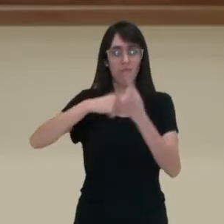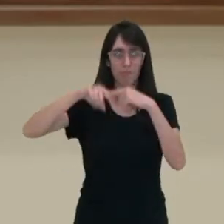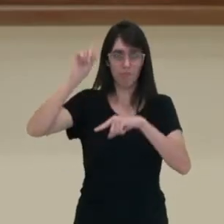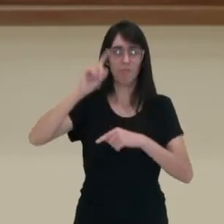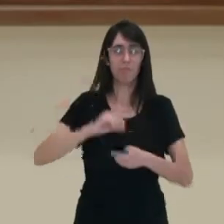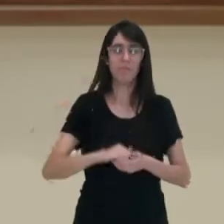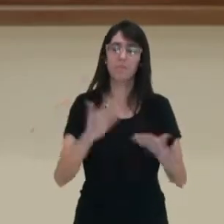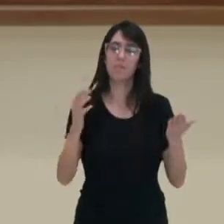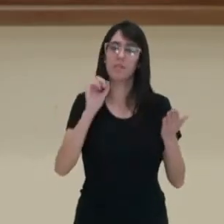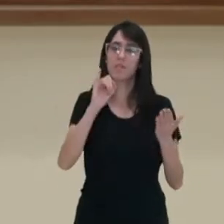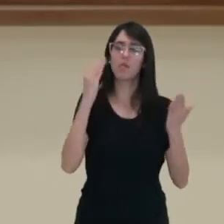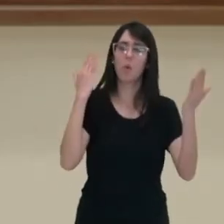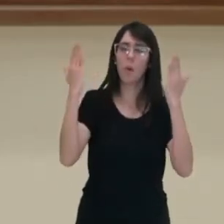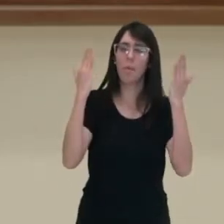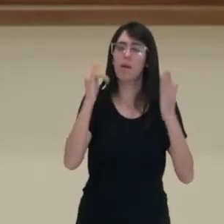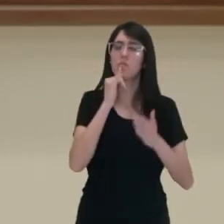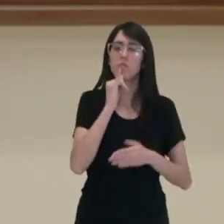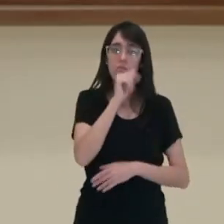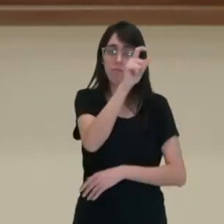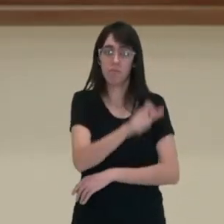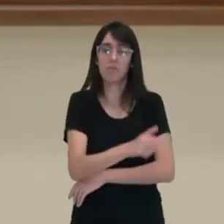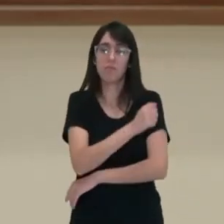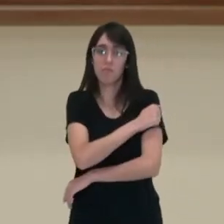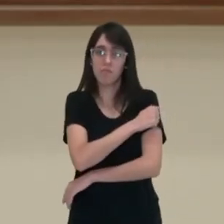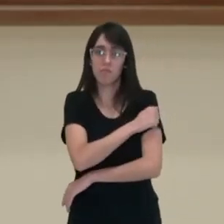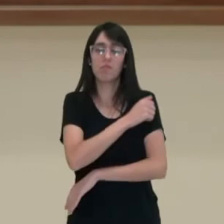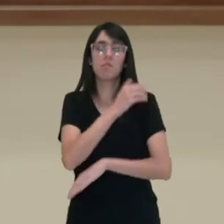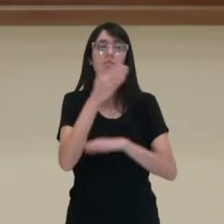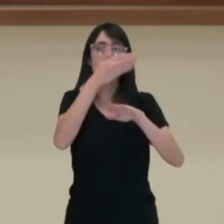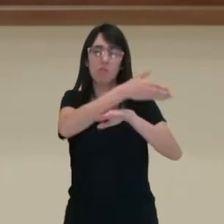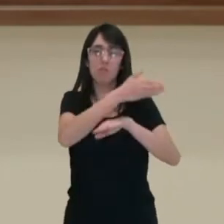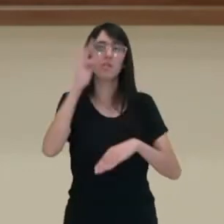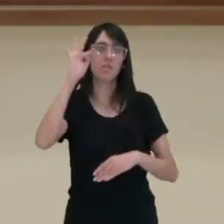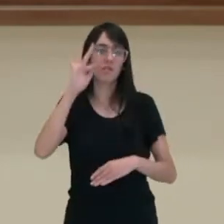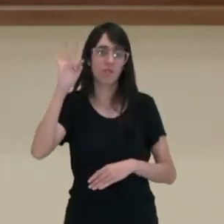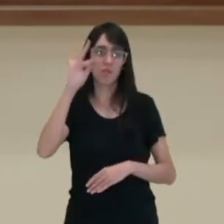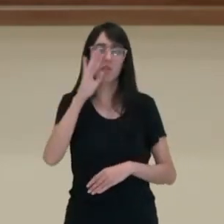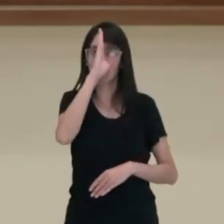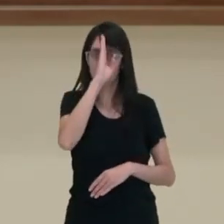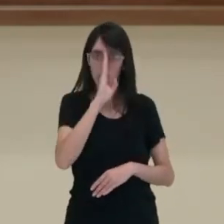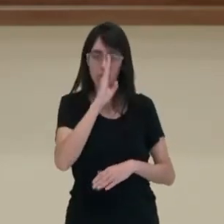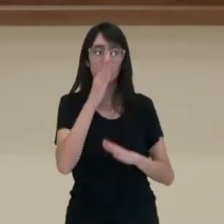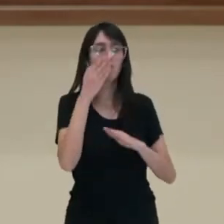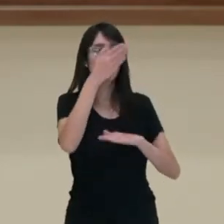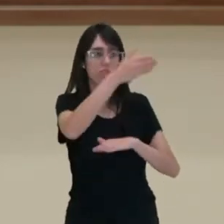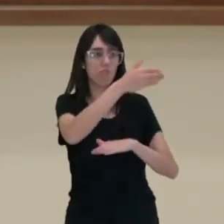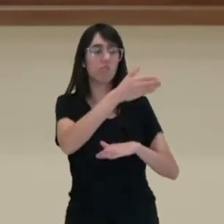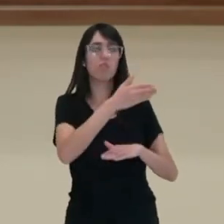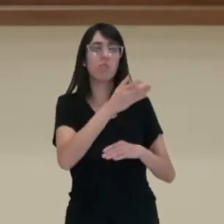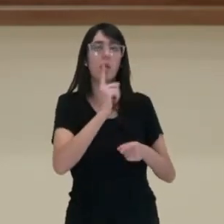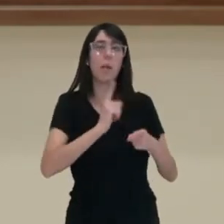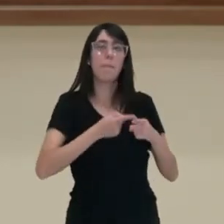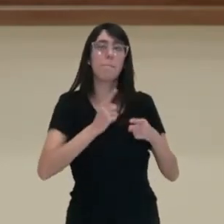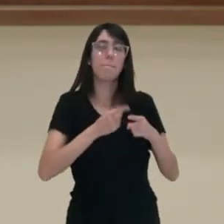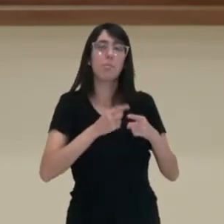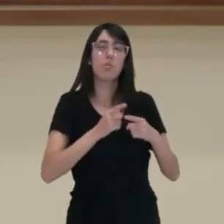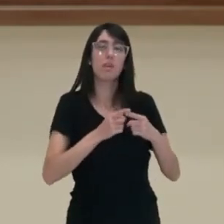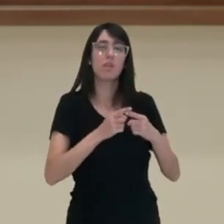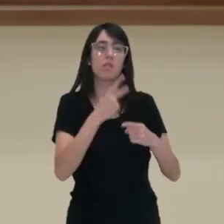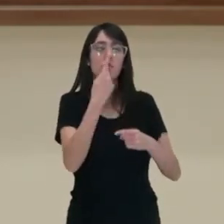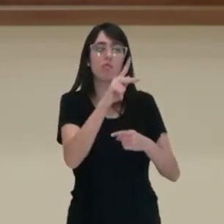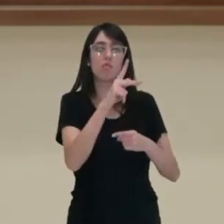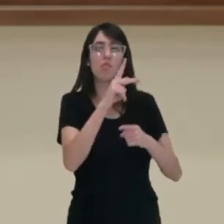se eu comparar aquele estudante que acessou a universidade pública porque vem de uma família de